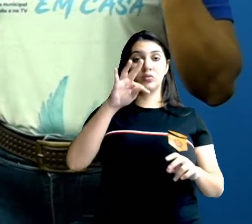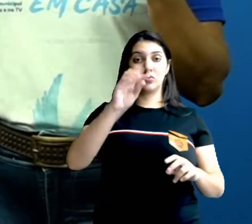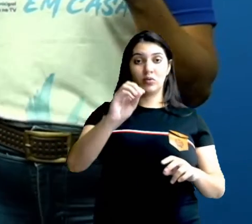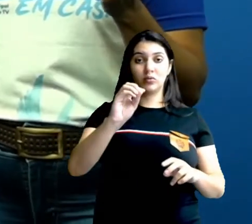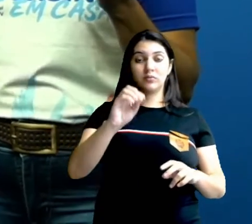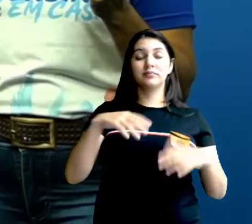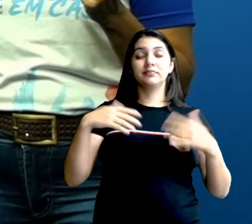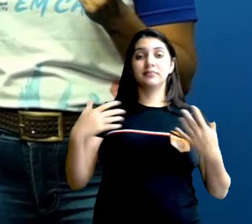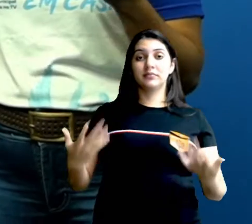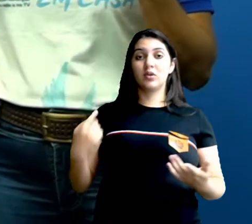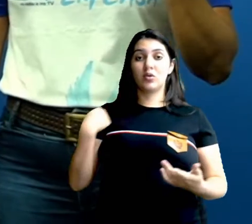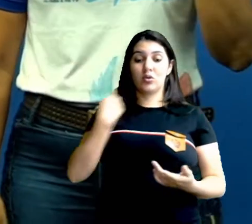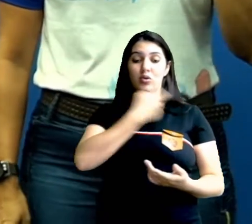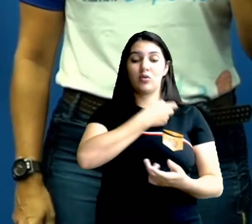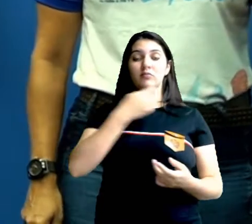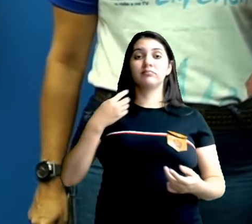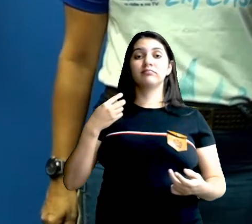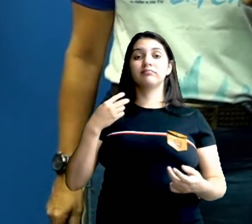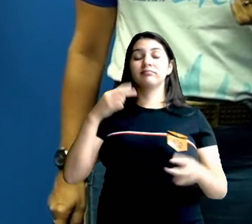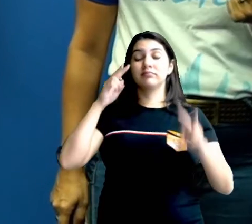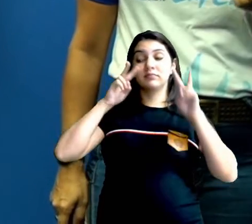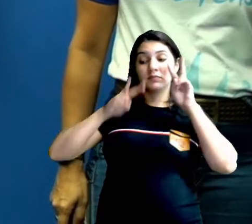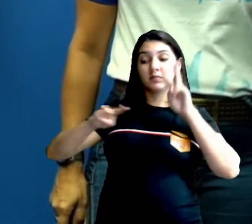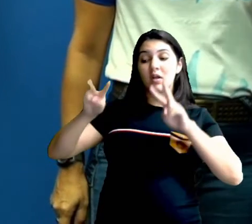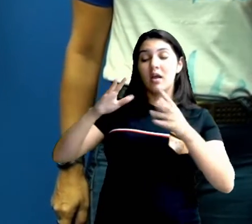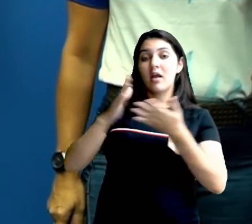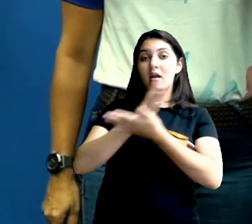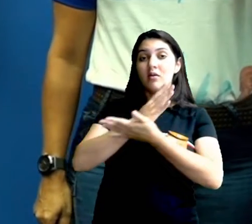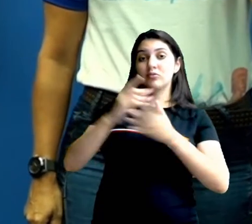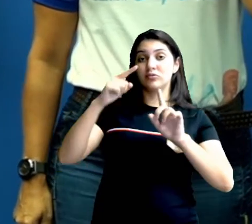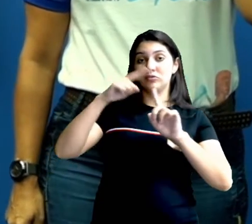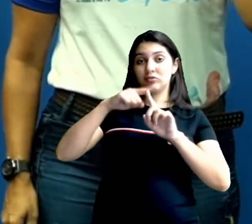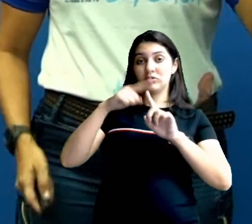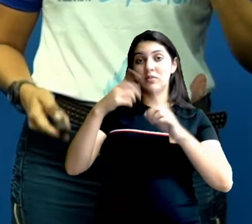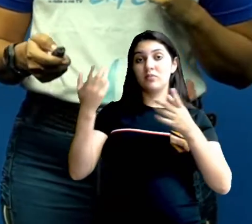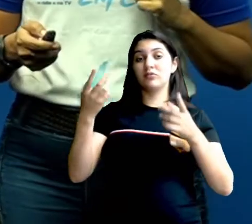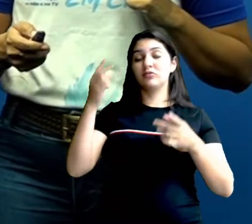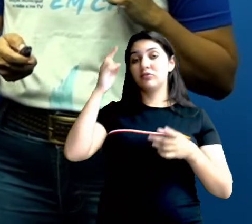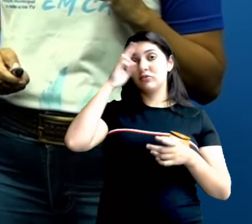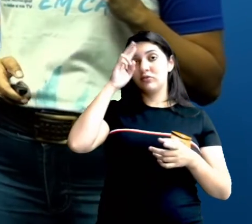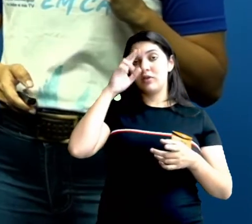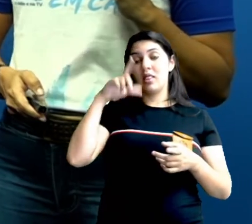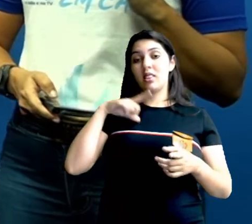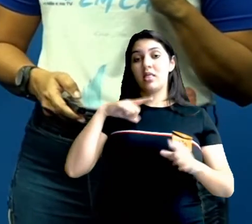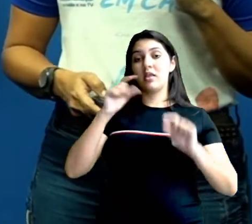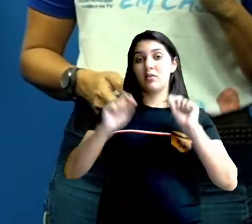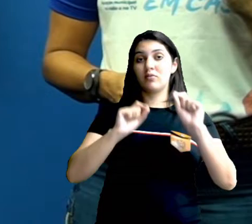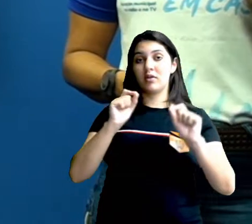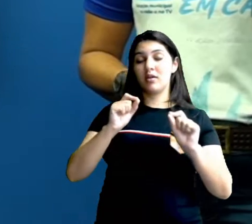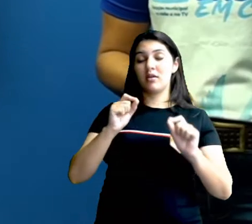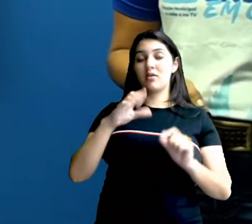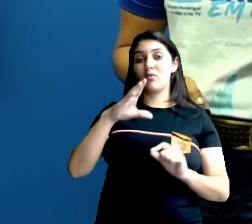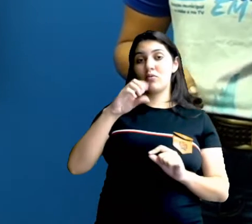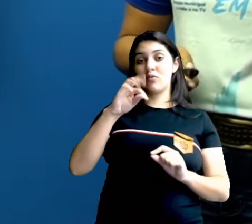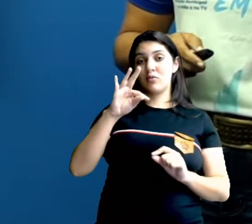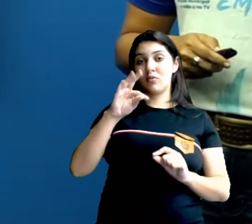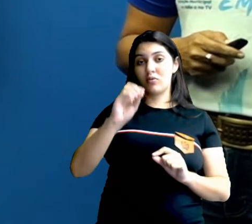Então, nós vamos ver alguns tipos de contos. Então, a gente tem o